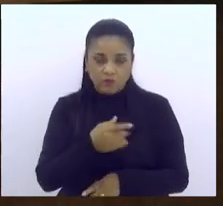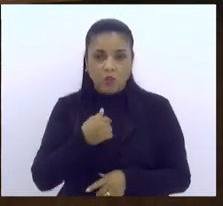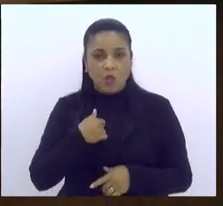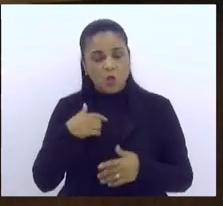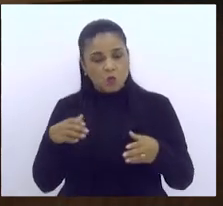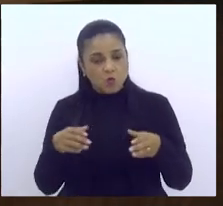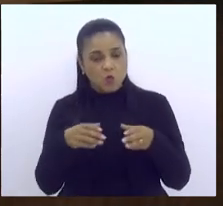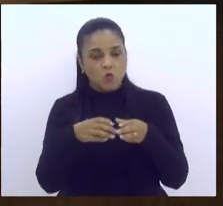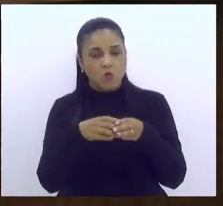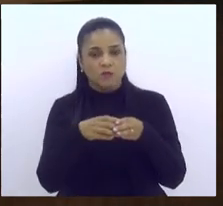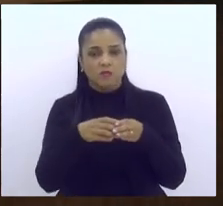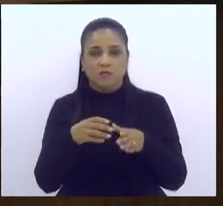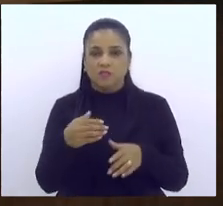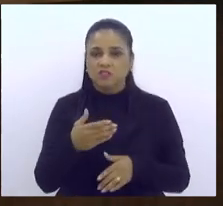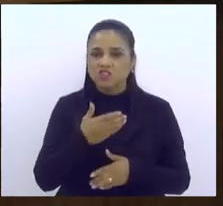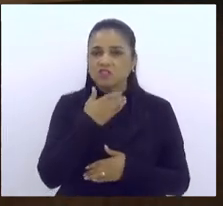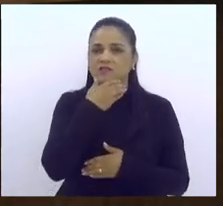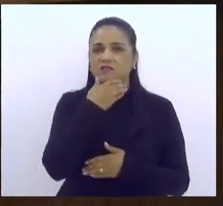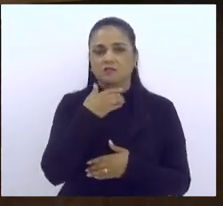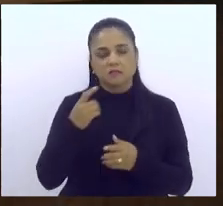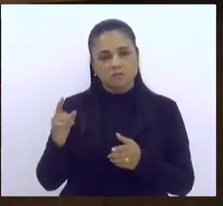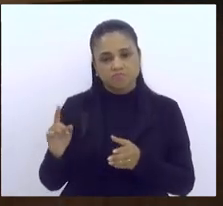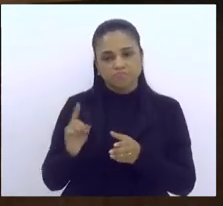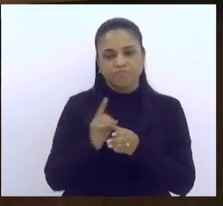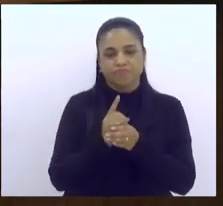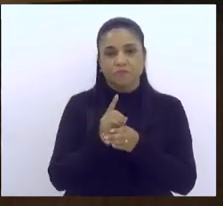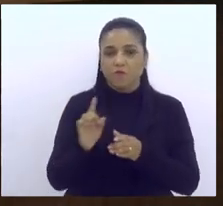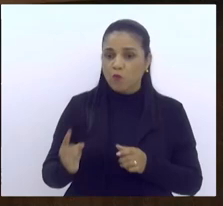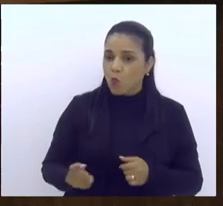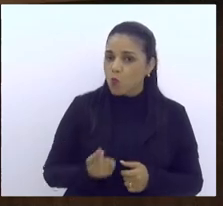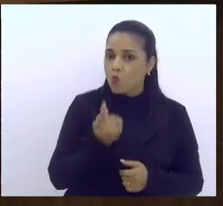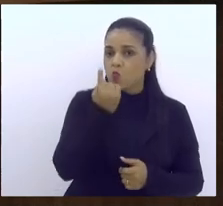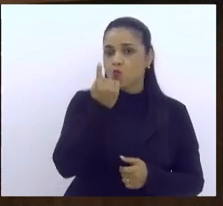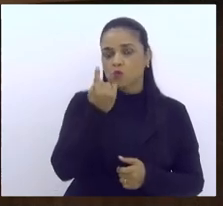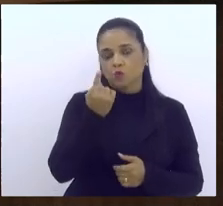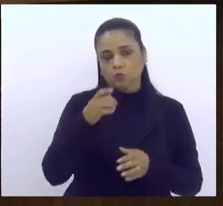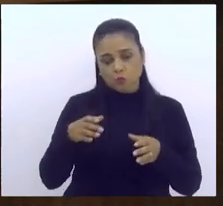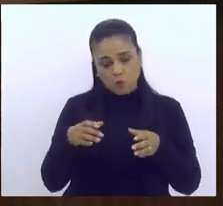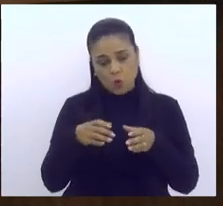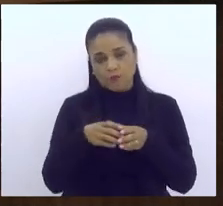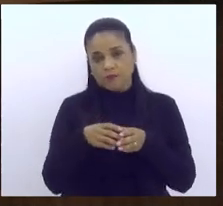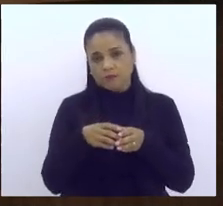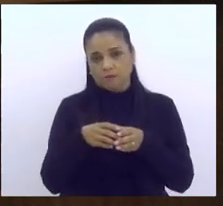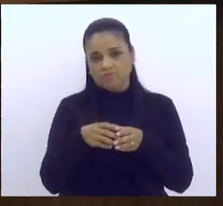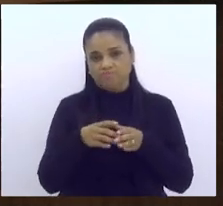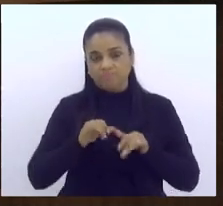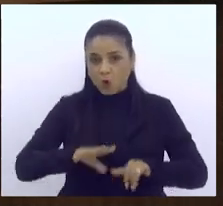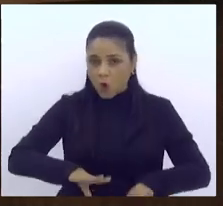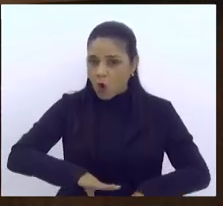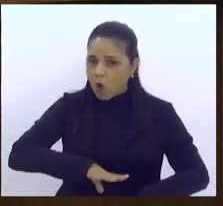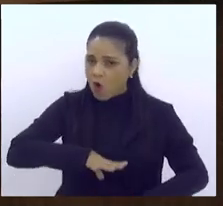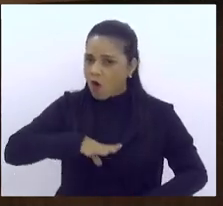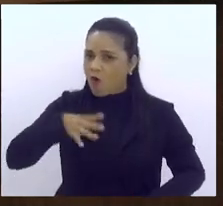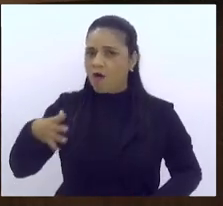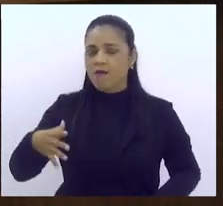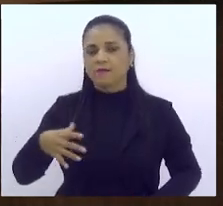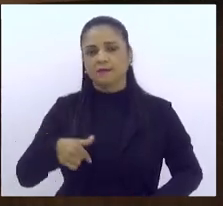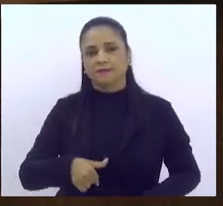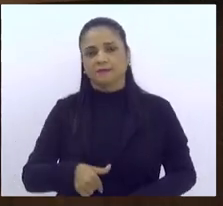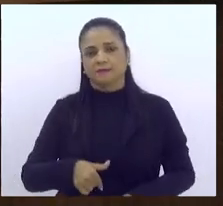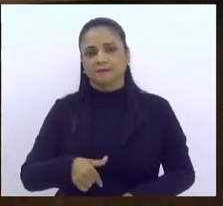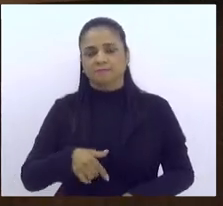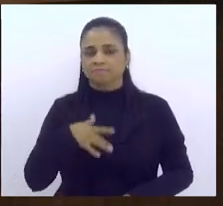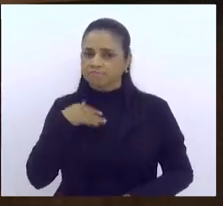senhor presidente. E eu fui o único naquele comitê que tive a coragem de dizer